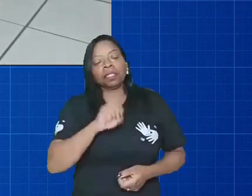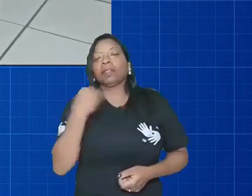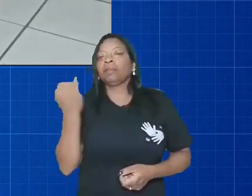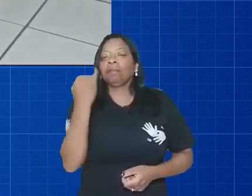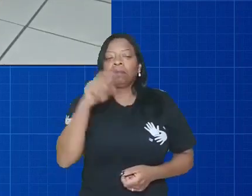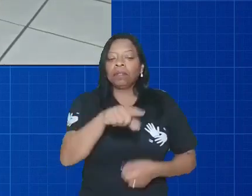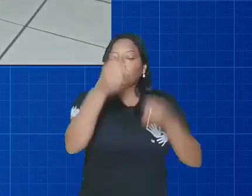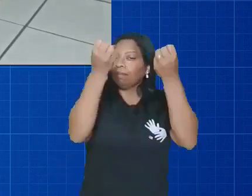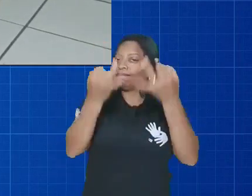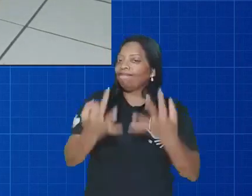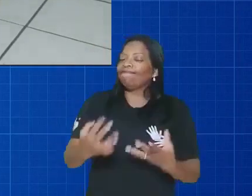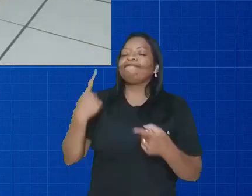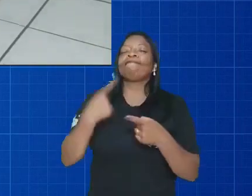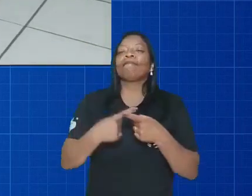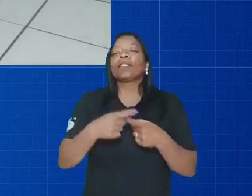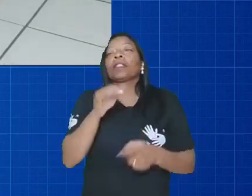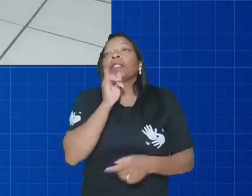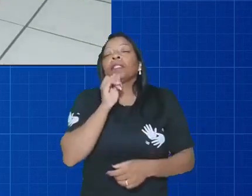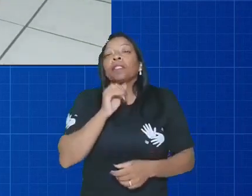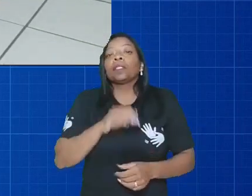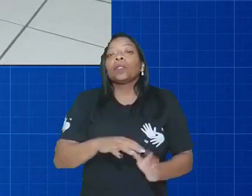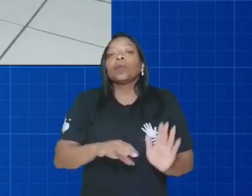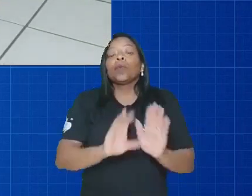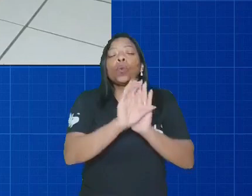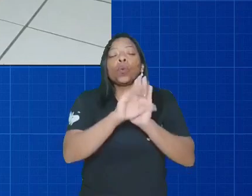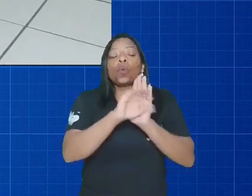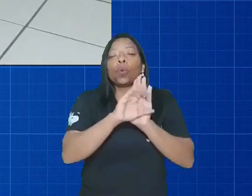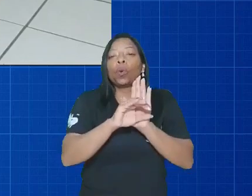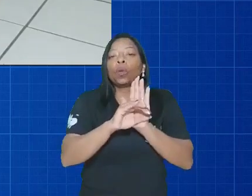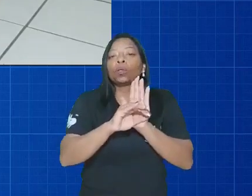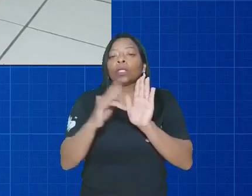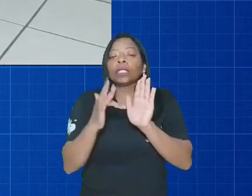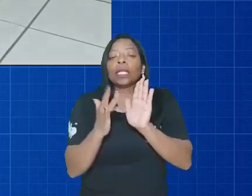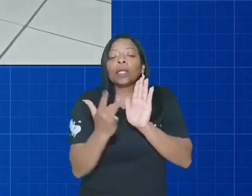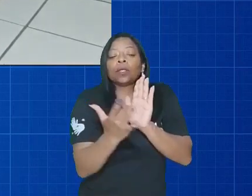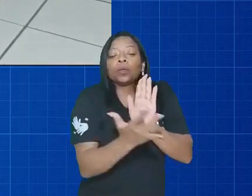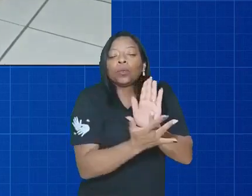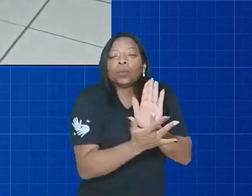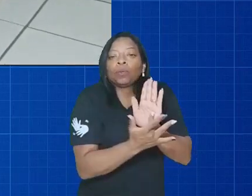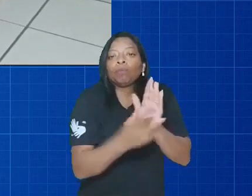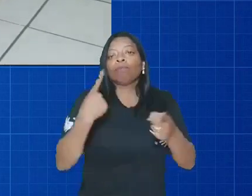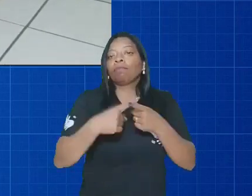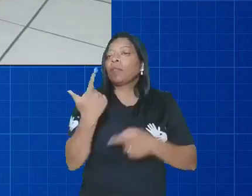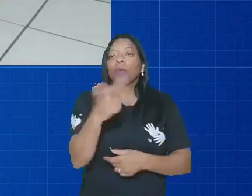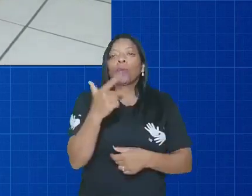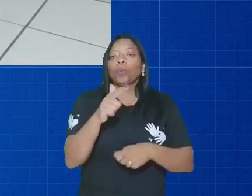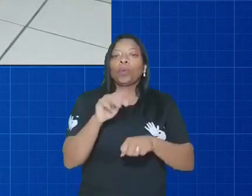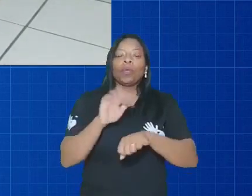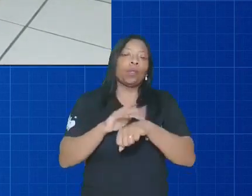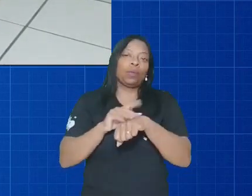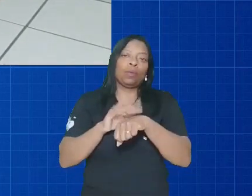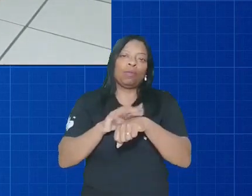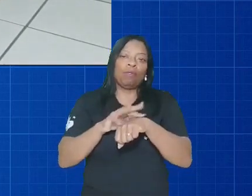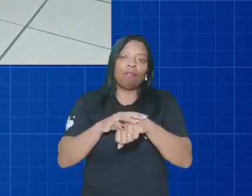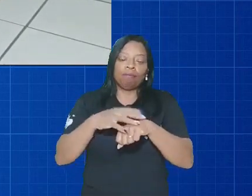quando a gente pensa no conceito de saúde, às vezes as pessoas pensam que é simples fato de ausência de doença. Exatamente. E na verdade não. Então, quando a Priscila